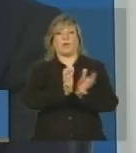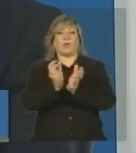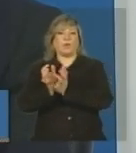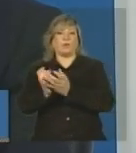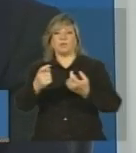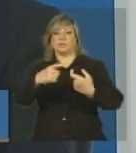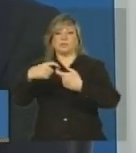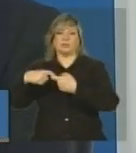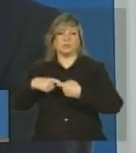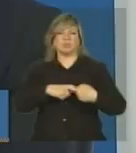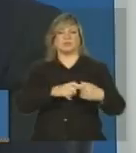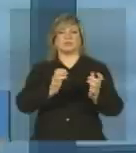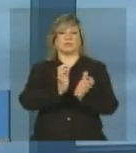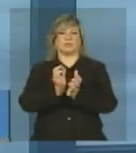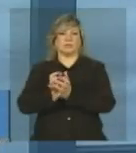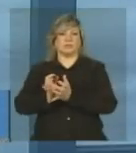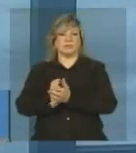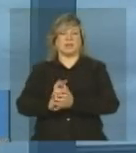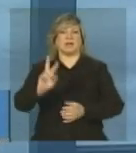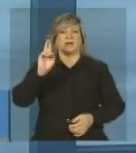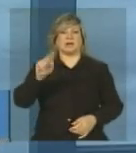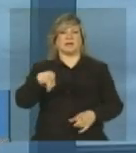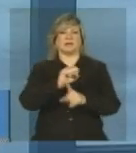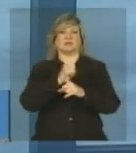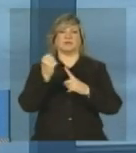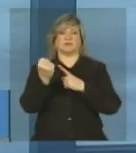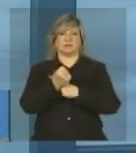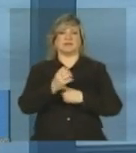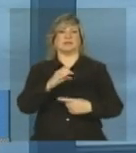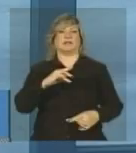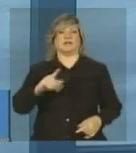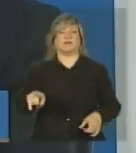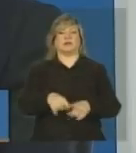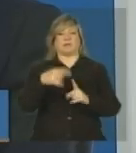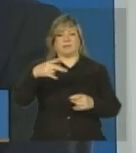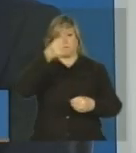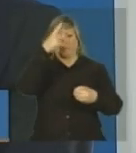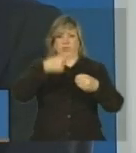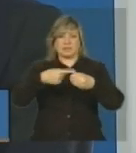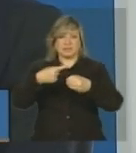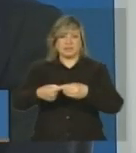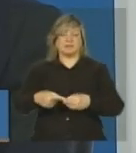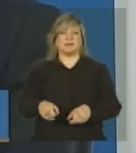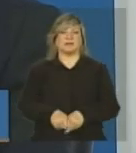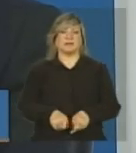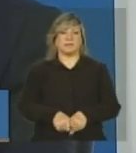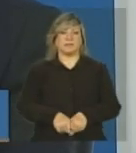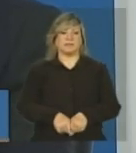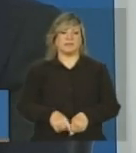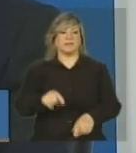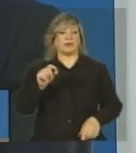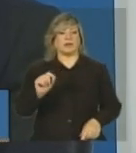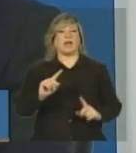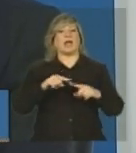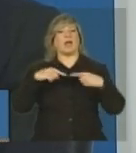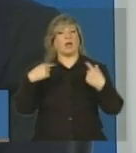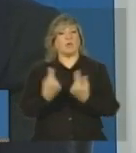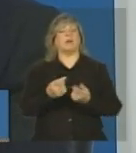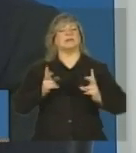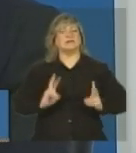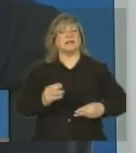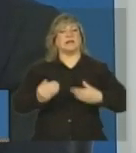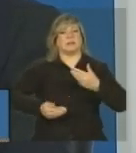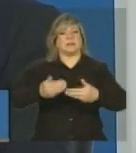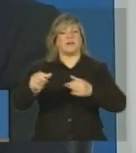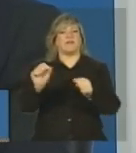colegiados de participação paritária, onde tem representante da sociedade civil e do município, e que reúnem periodicamente